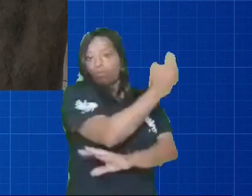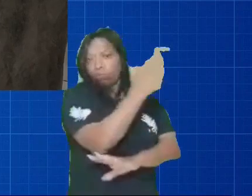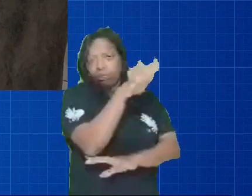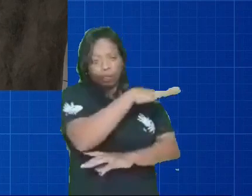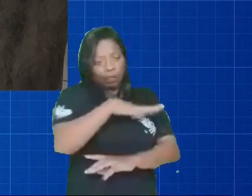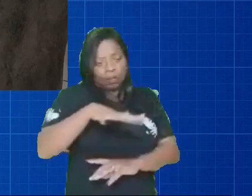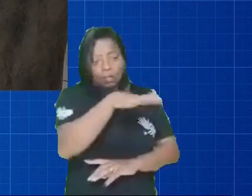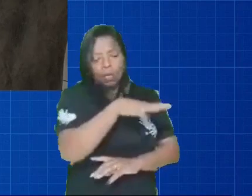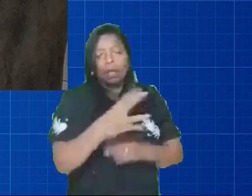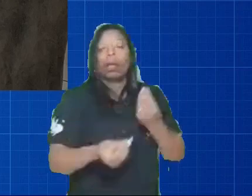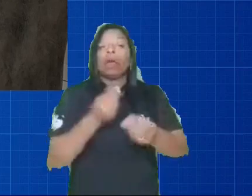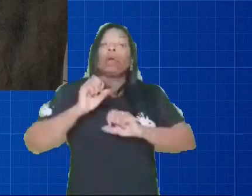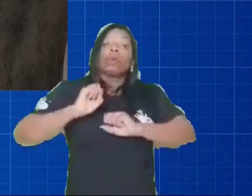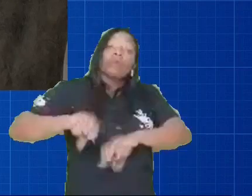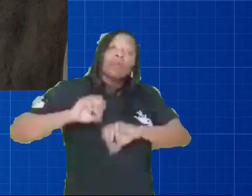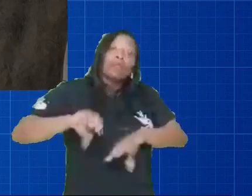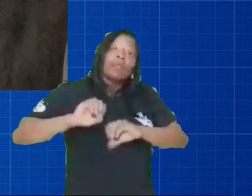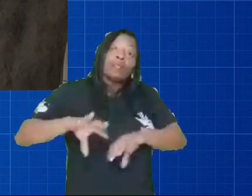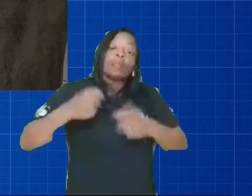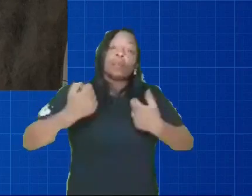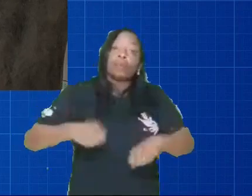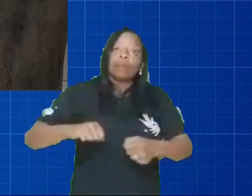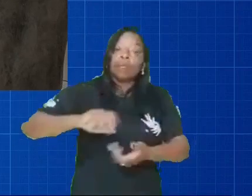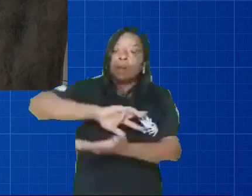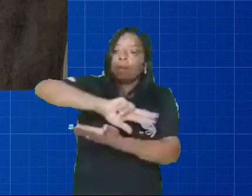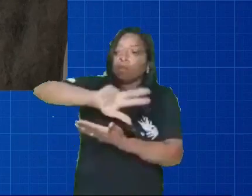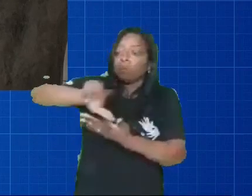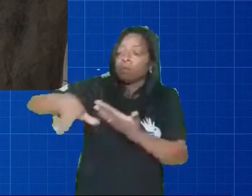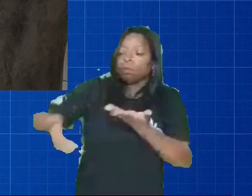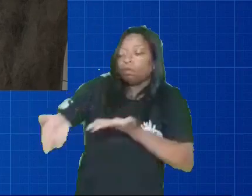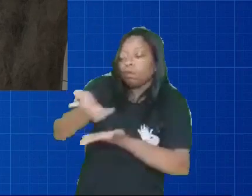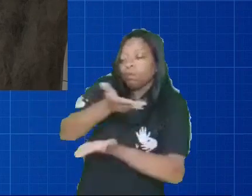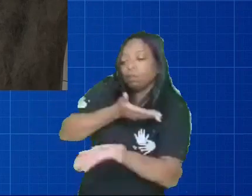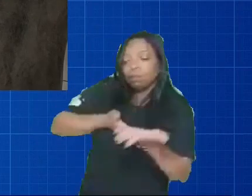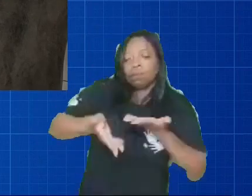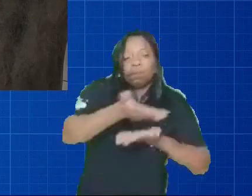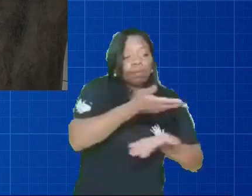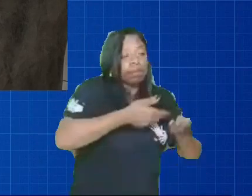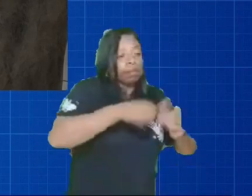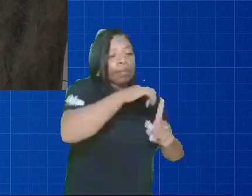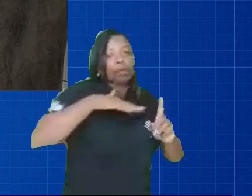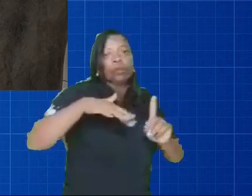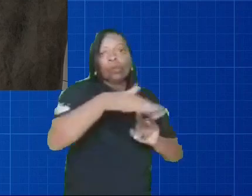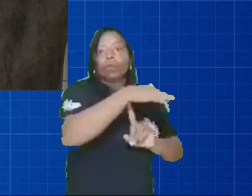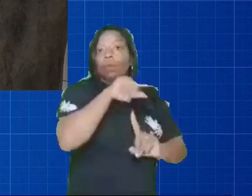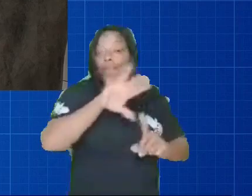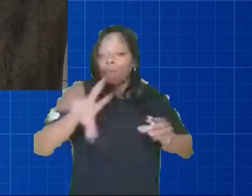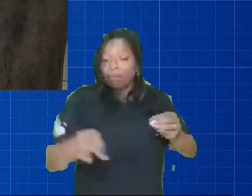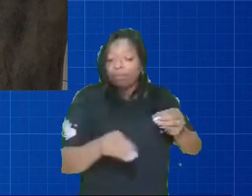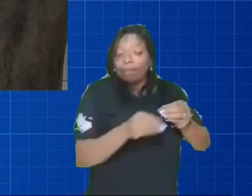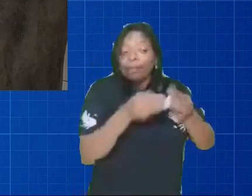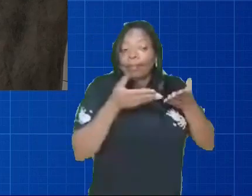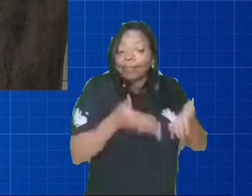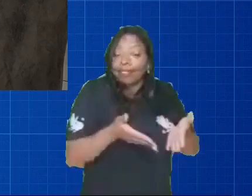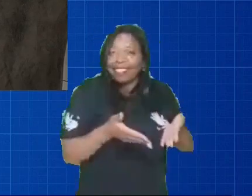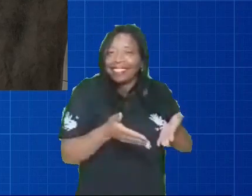se falássemos de uma educação integradora ou uma educação mais sistêmica. Mas quando a gente trata da educação ambiental, a